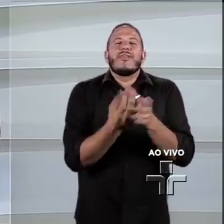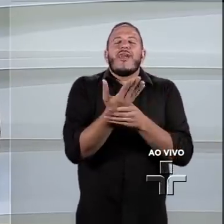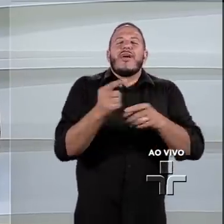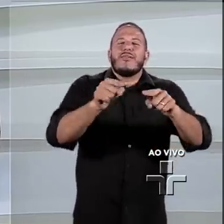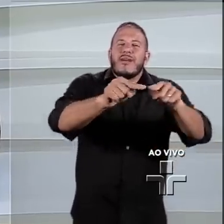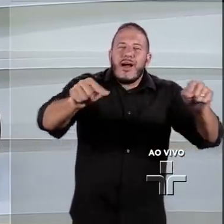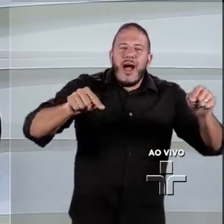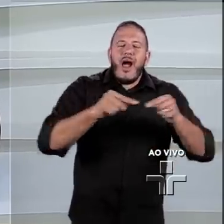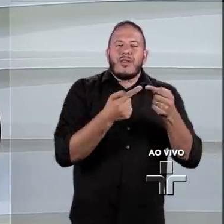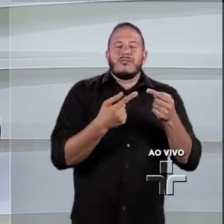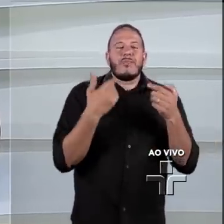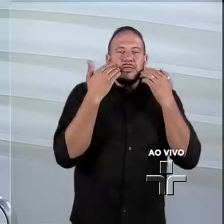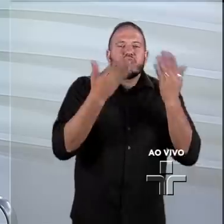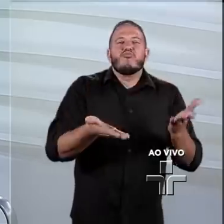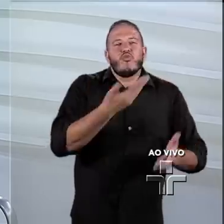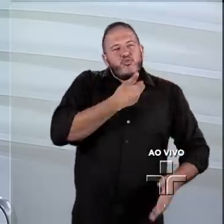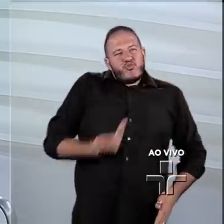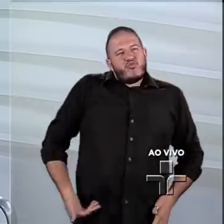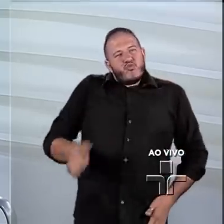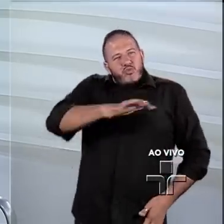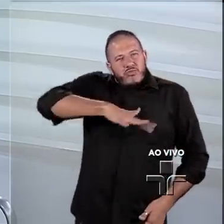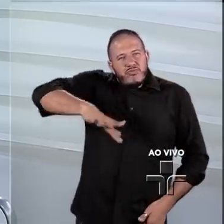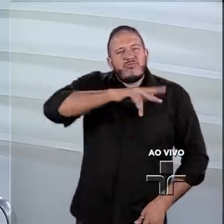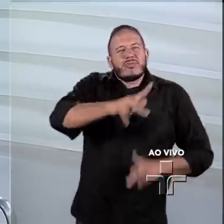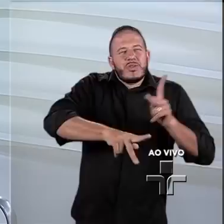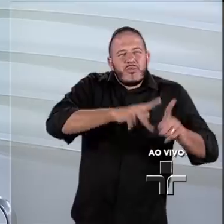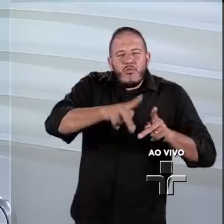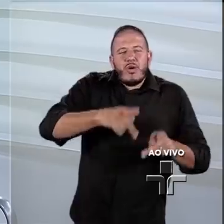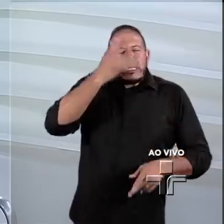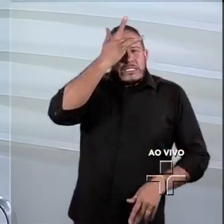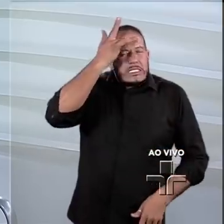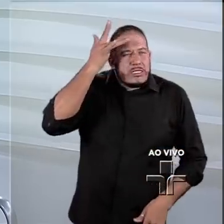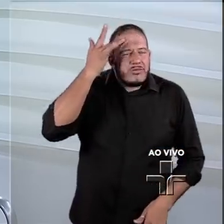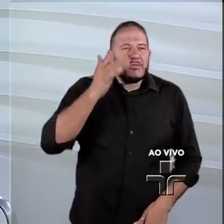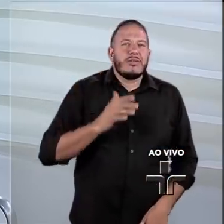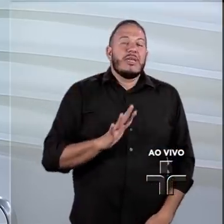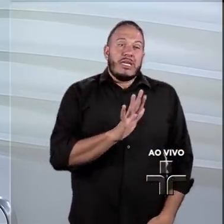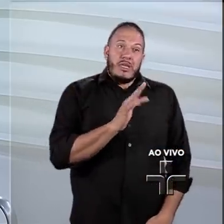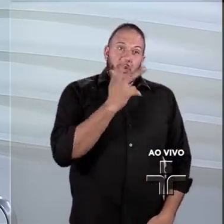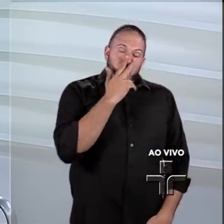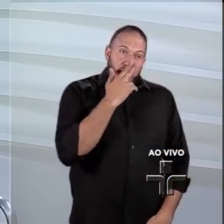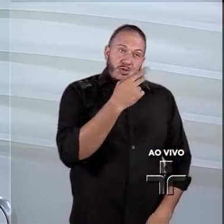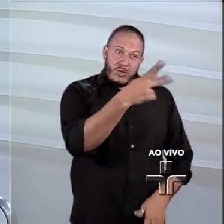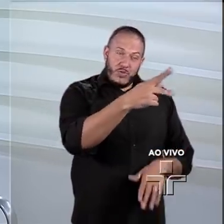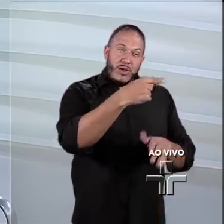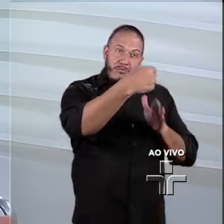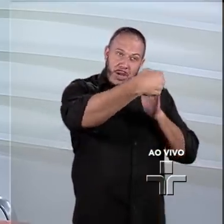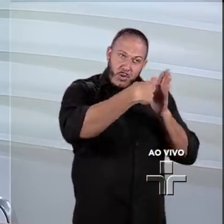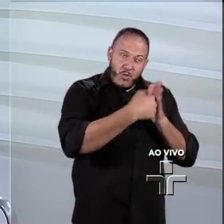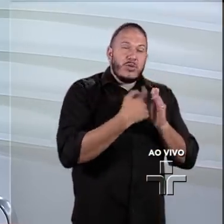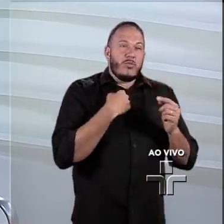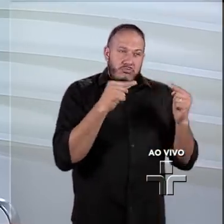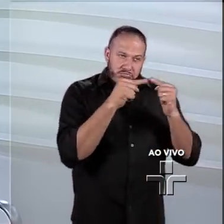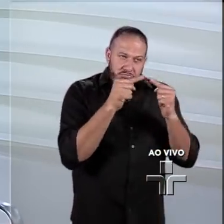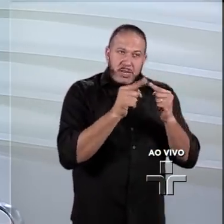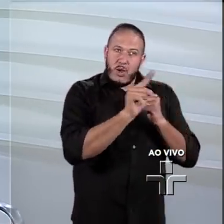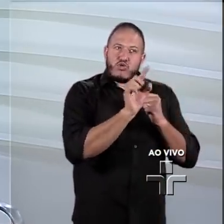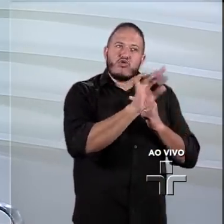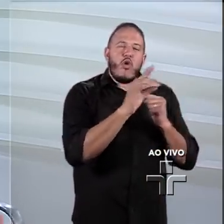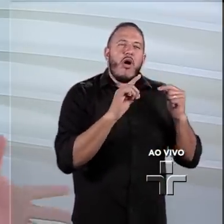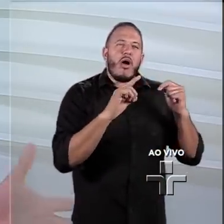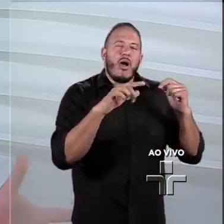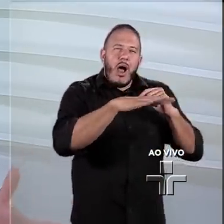áreas públicas? Raul, acho que a sua pergunta ela pode ser aplicada não só na área urbanística, mas